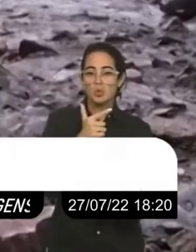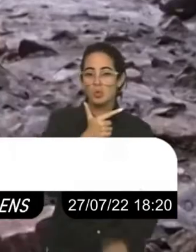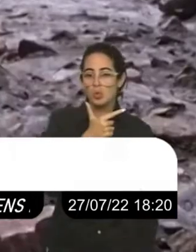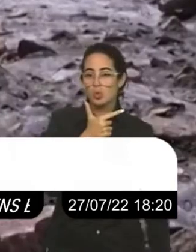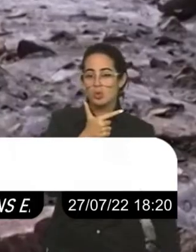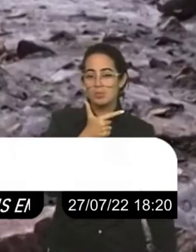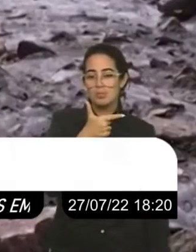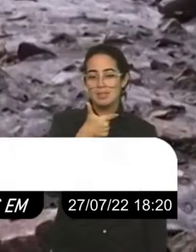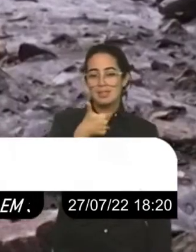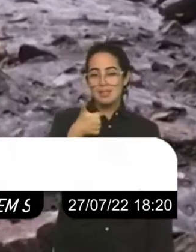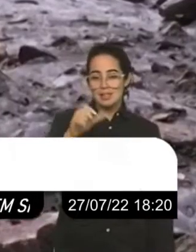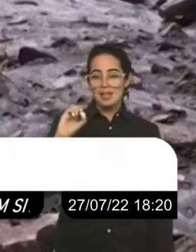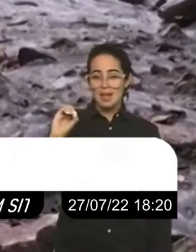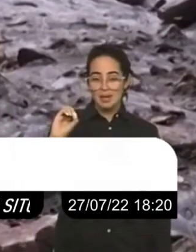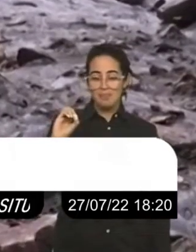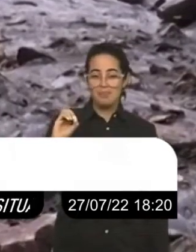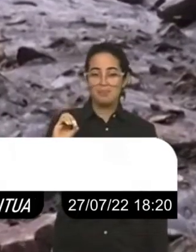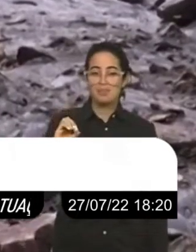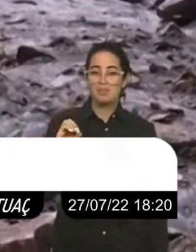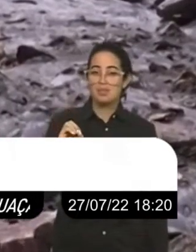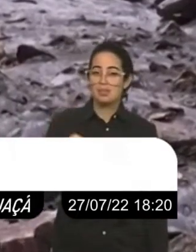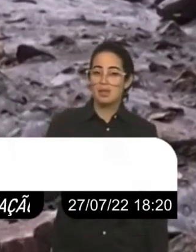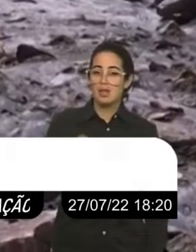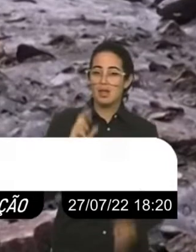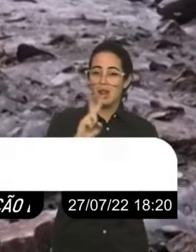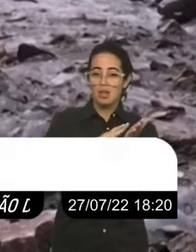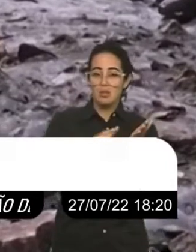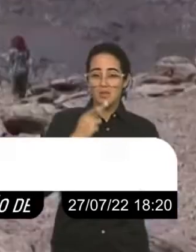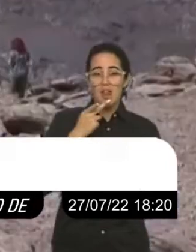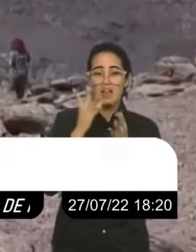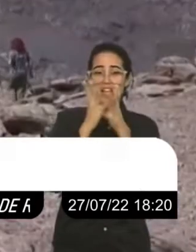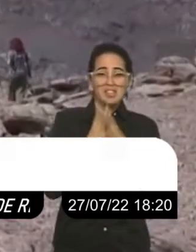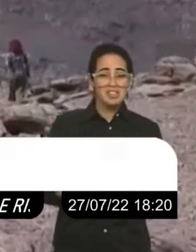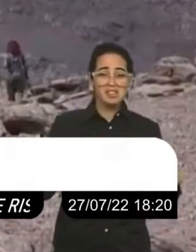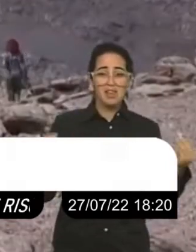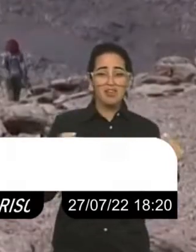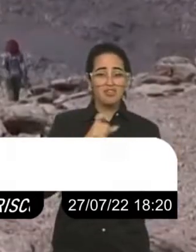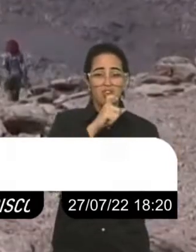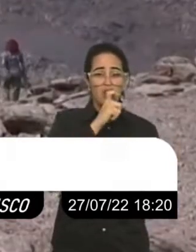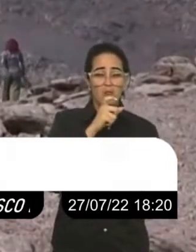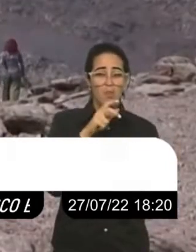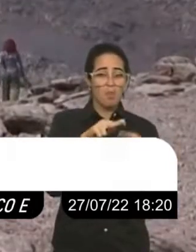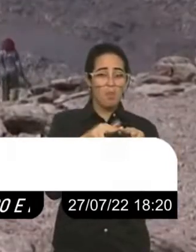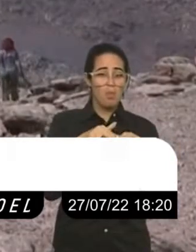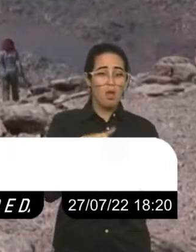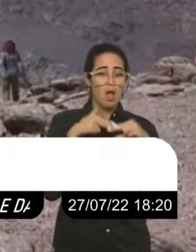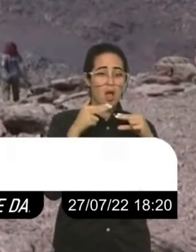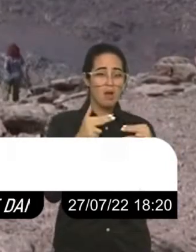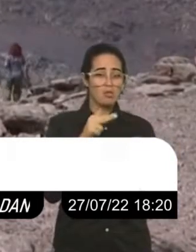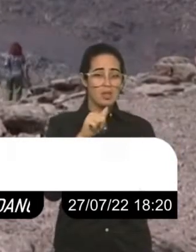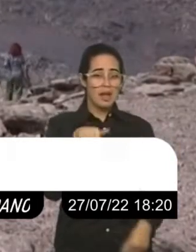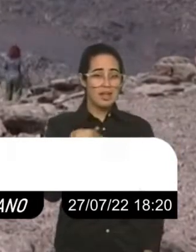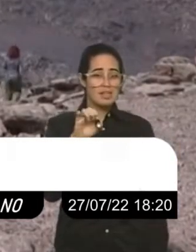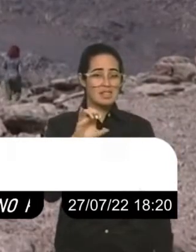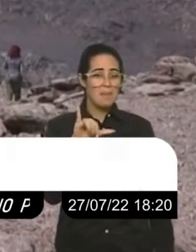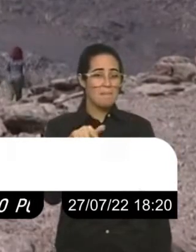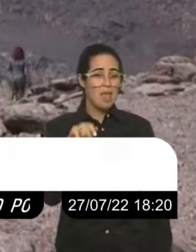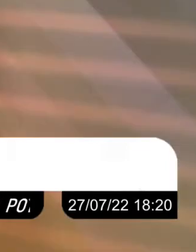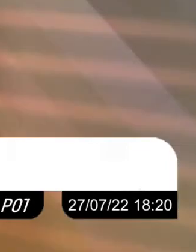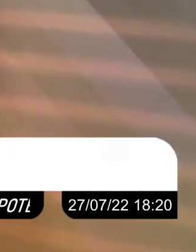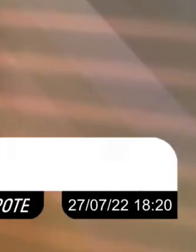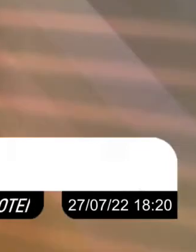E segundo um relatório das Nações Unidas, muitas desaparecerão por causa do aquecimento global de emissões